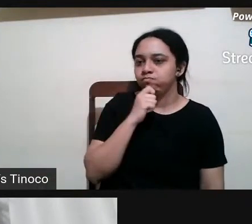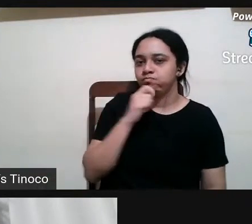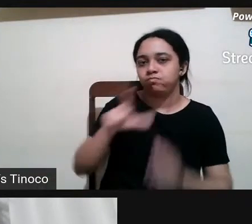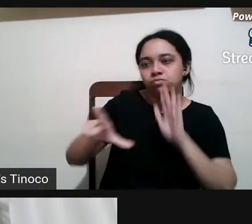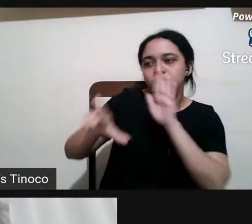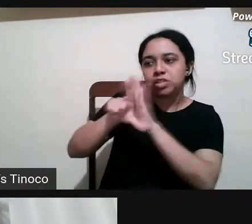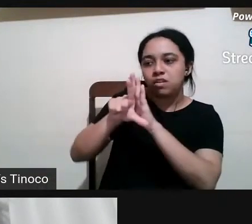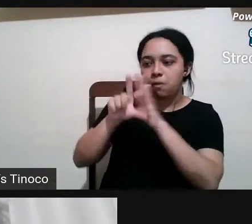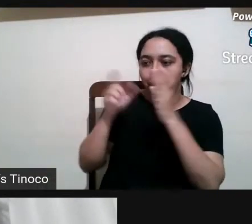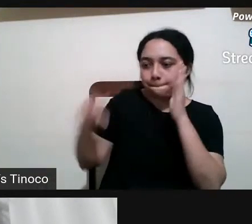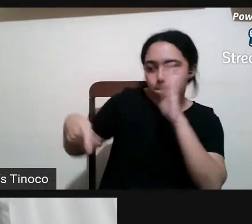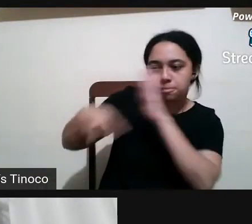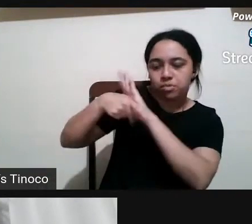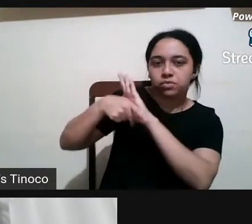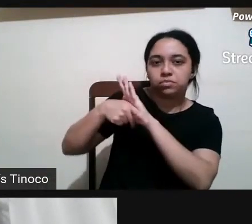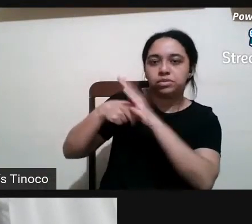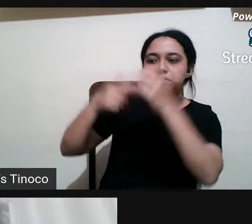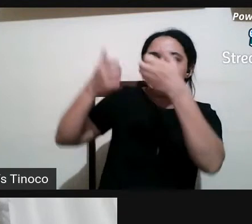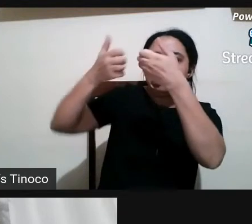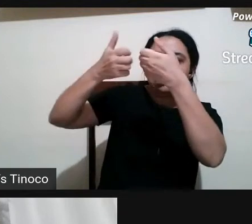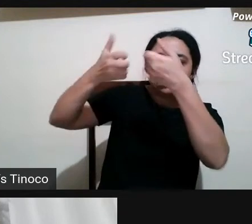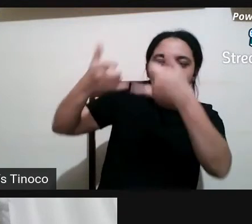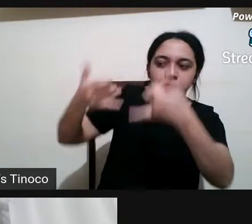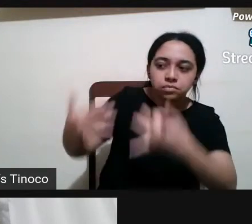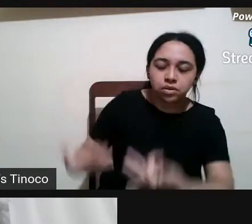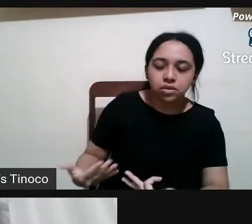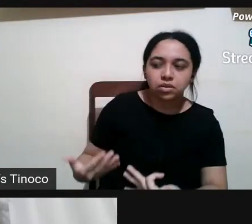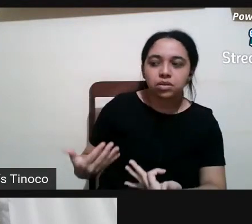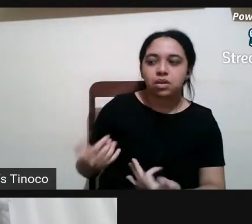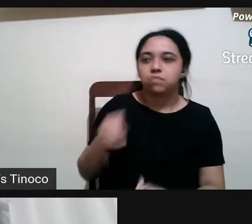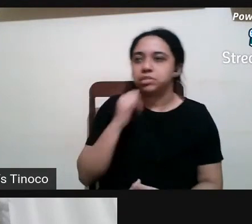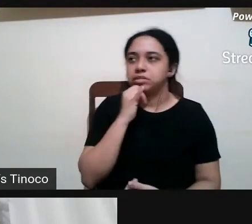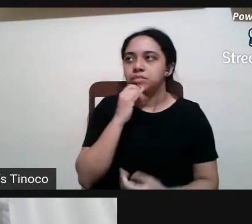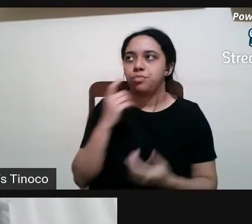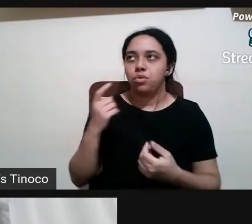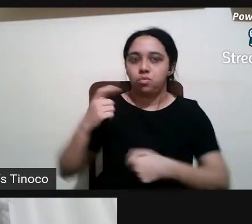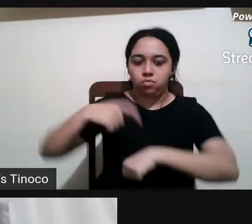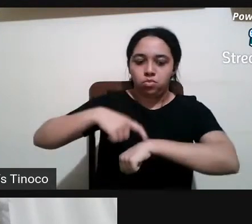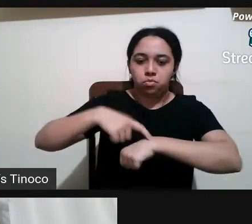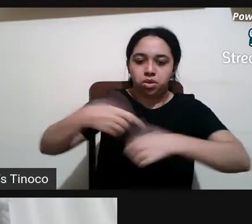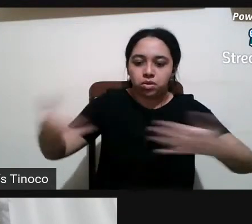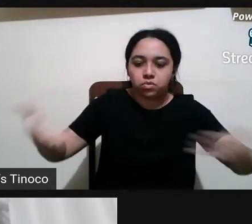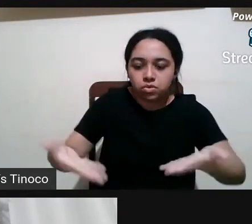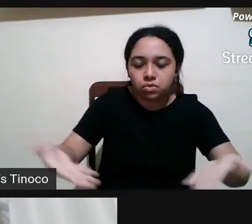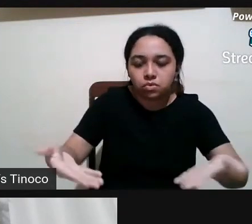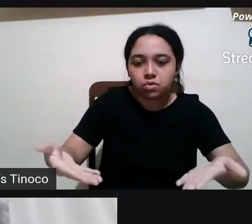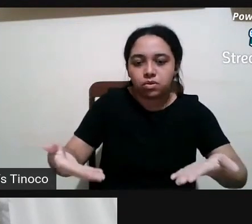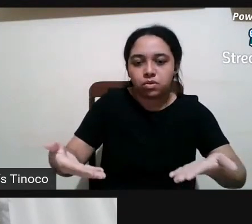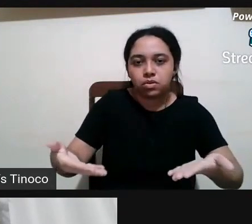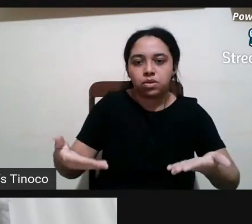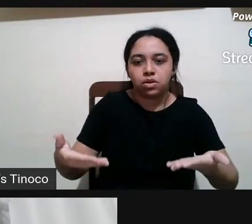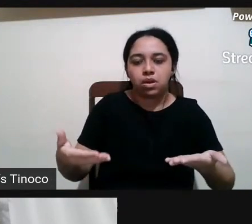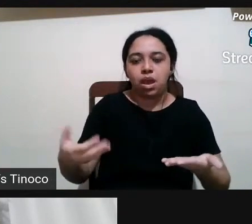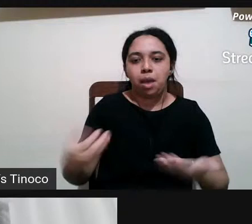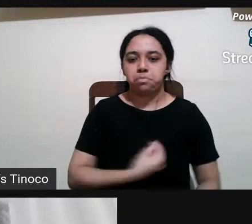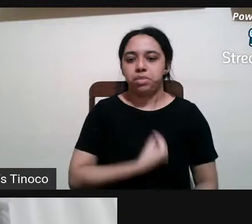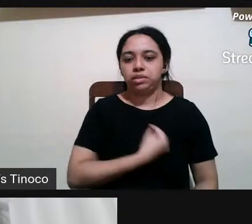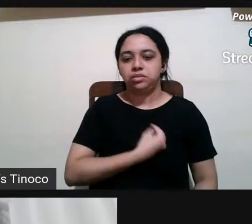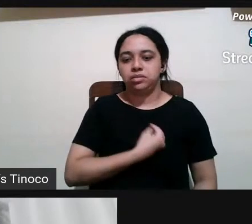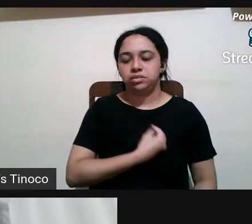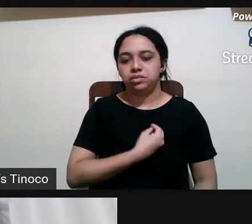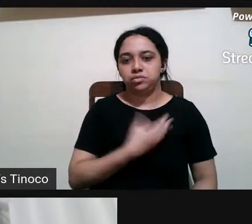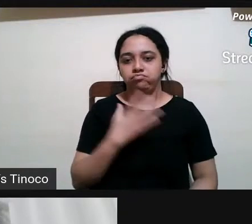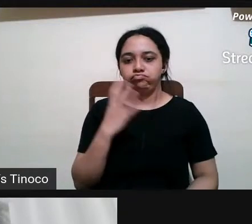no sentido de dizer assim, a partir desse momento, né, é uma concentração de microplástico. Existem